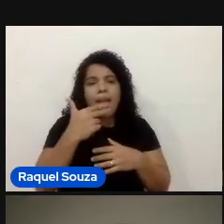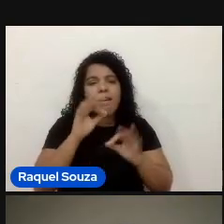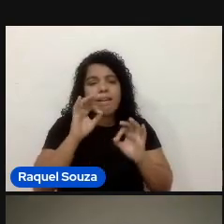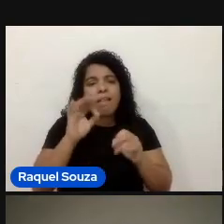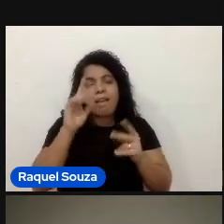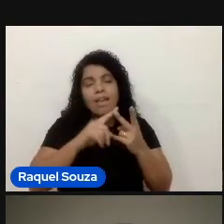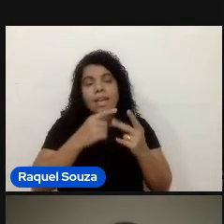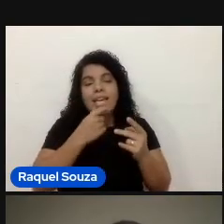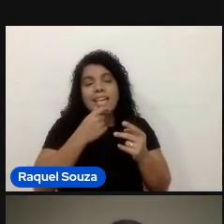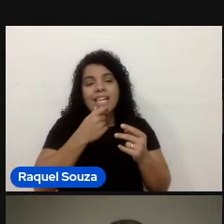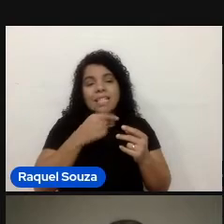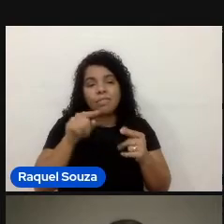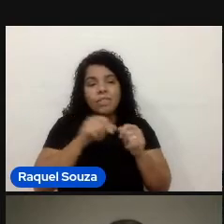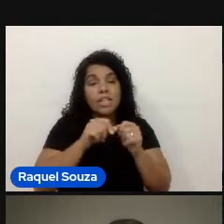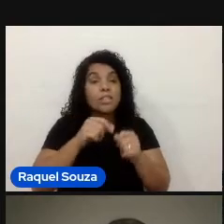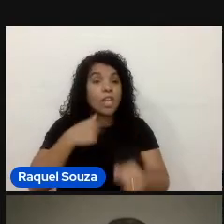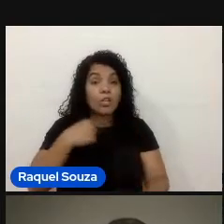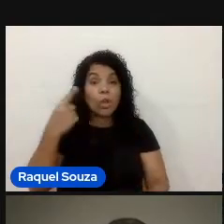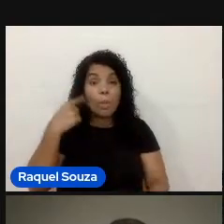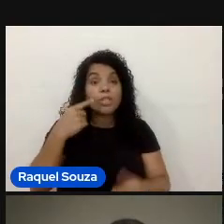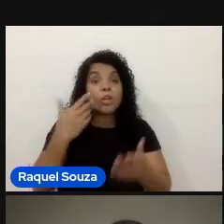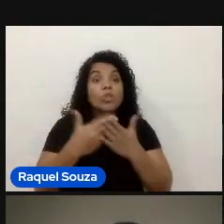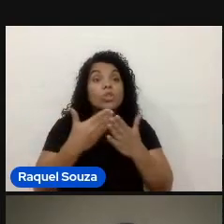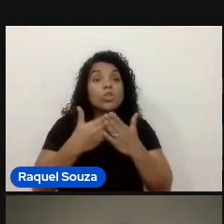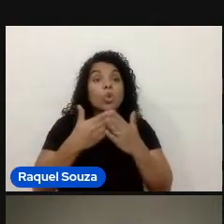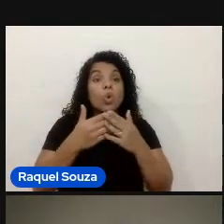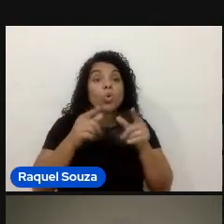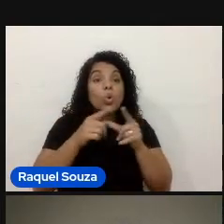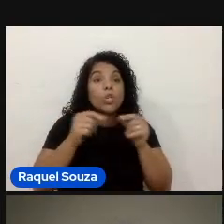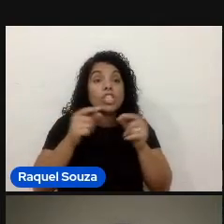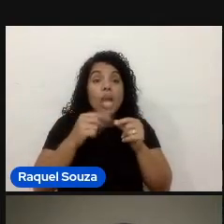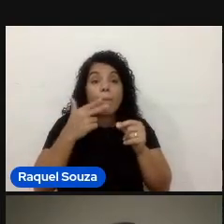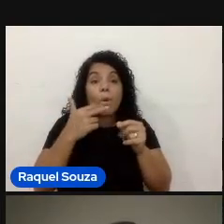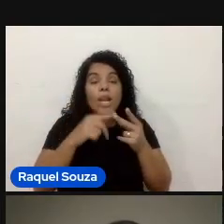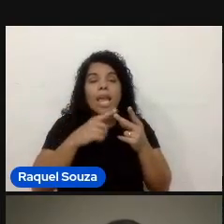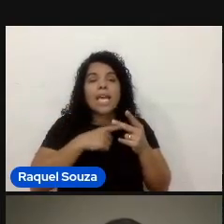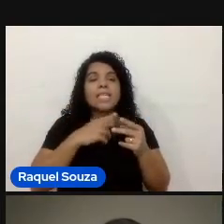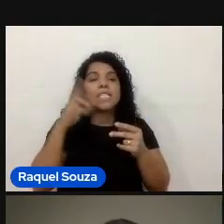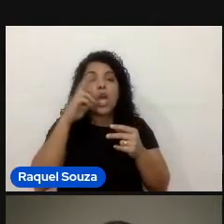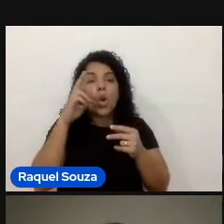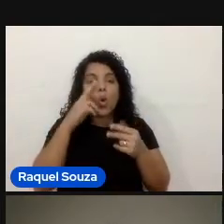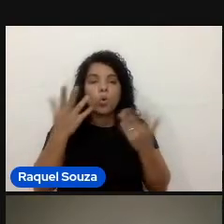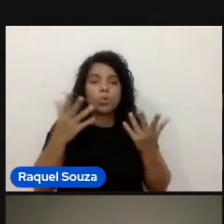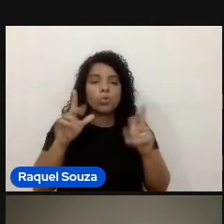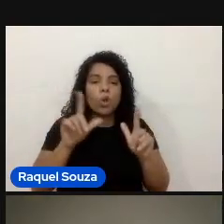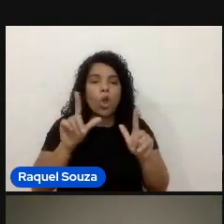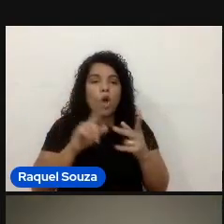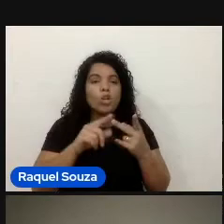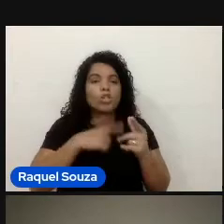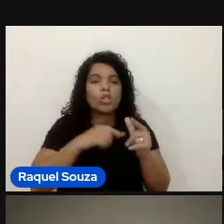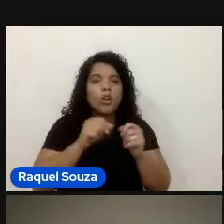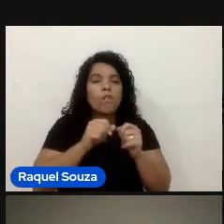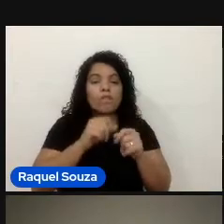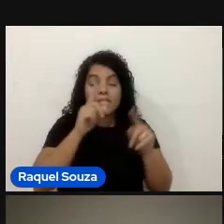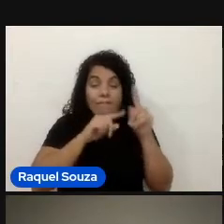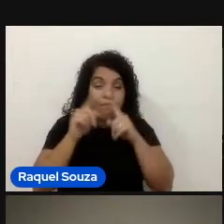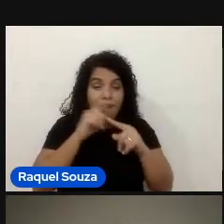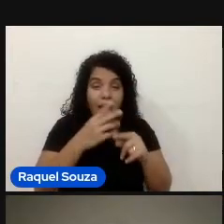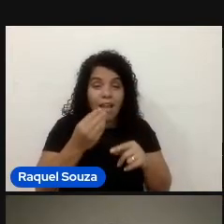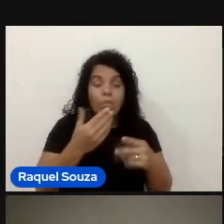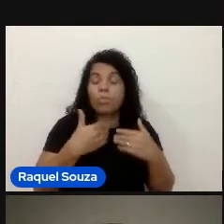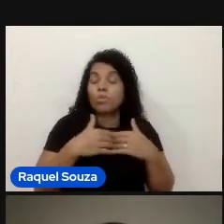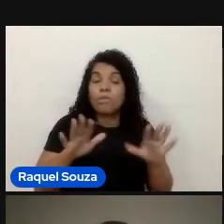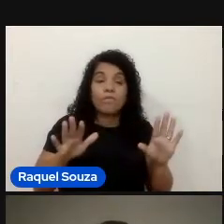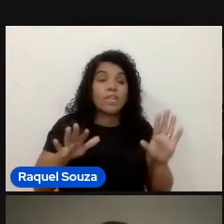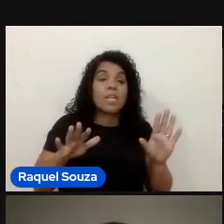isso. Eu sou maluco, eu estudo japonês e russo. Óbvio que eu cometi um monte de falha, enfim, tá aí